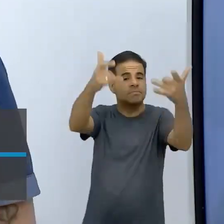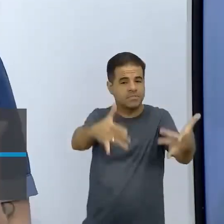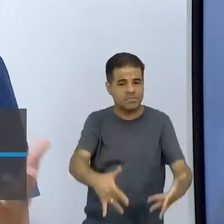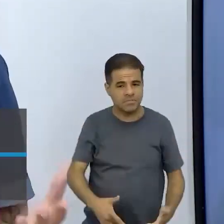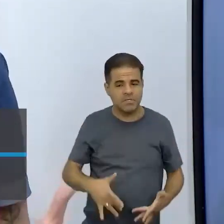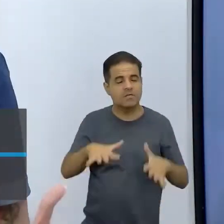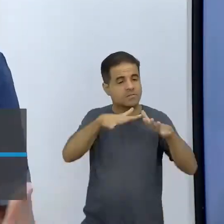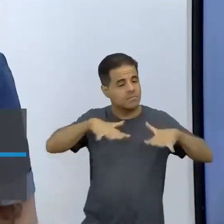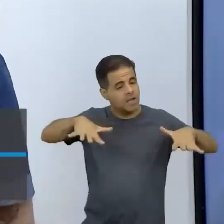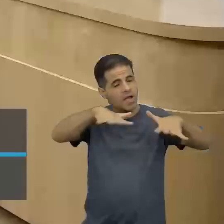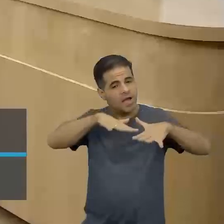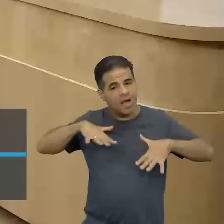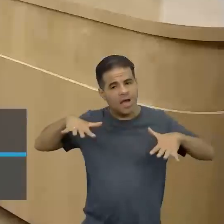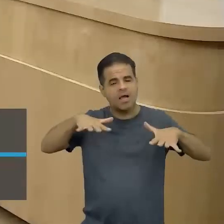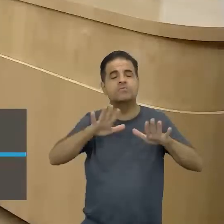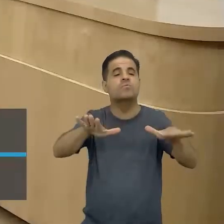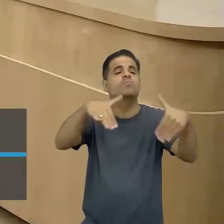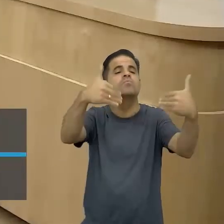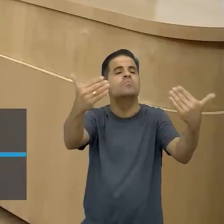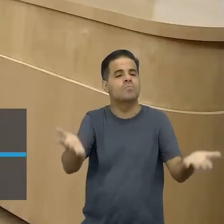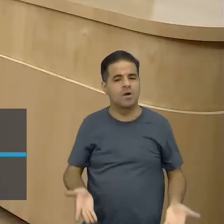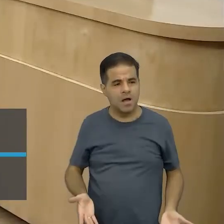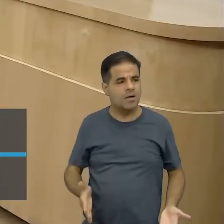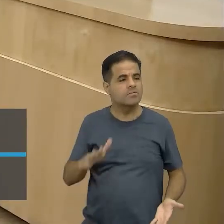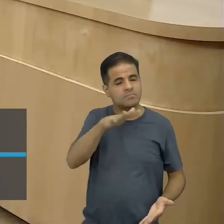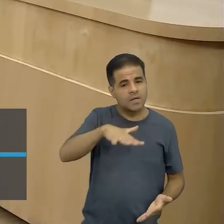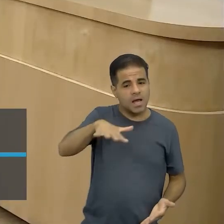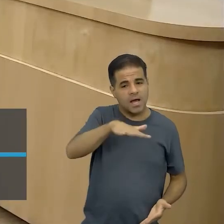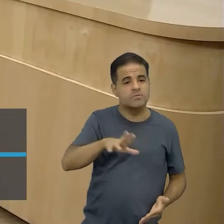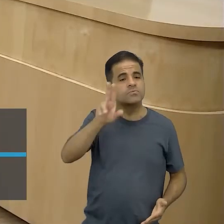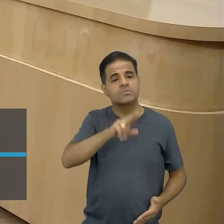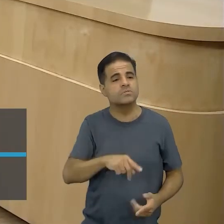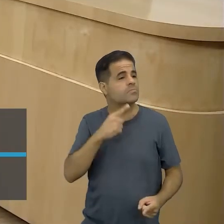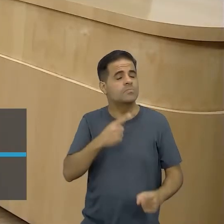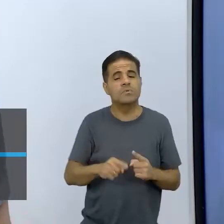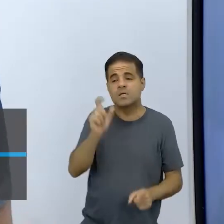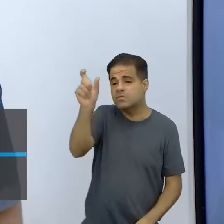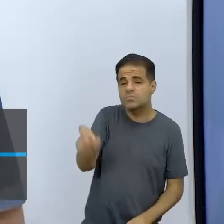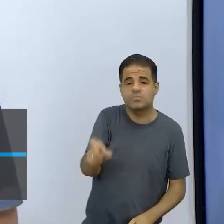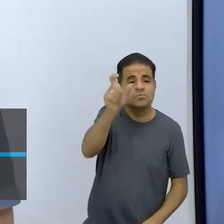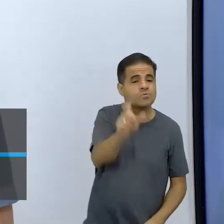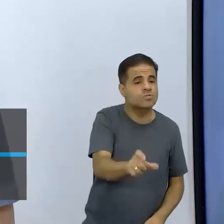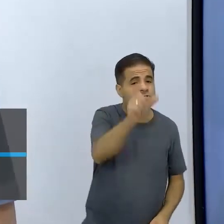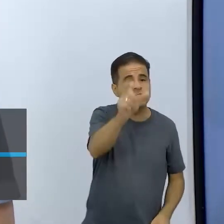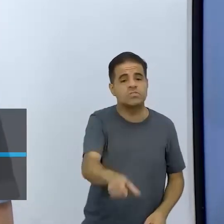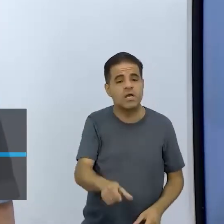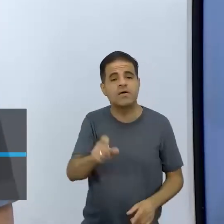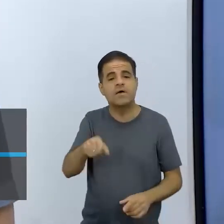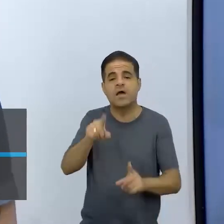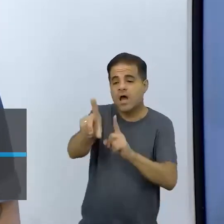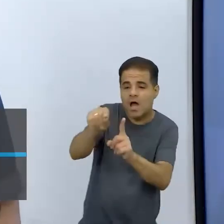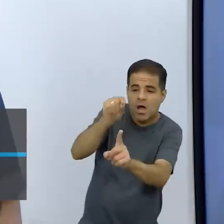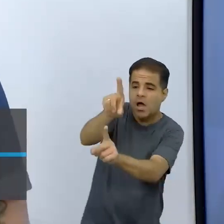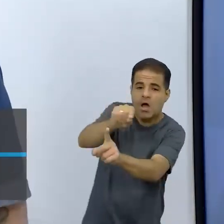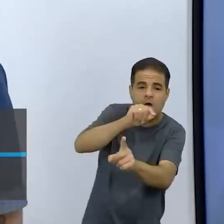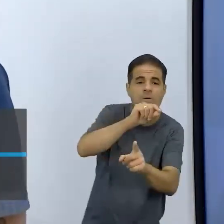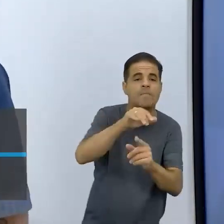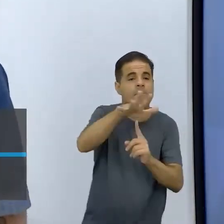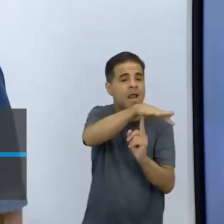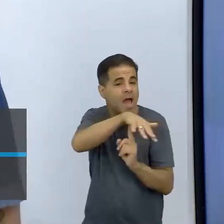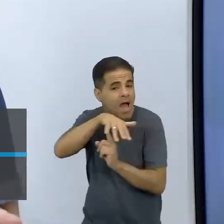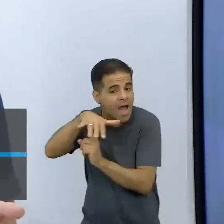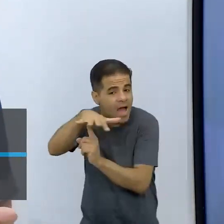dos espaços, né? Quais são os espaços utilizados? Por que esses sujeitos, né, escolheram